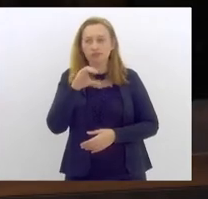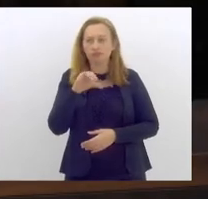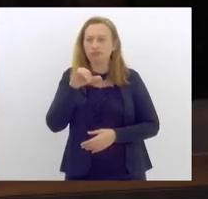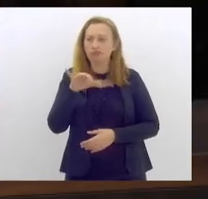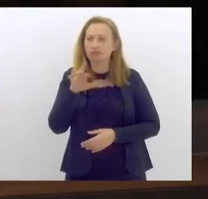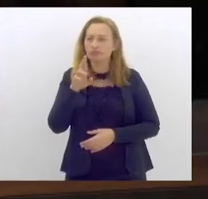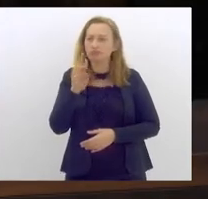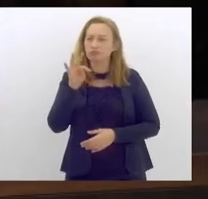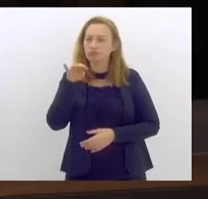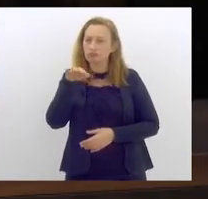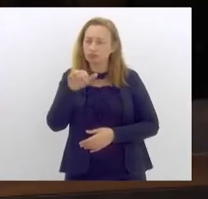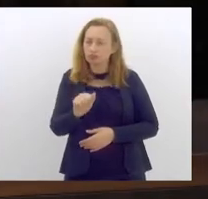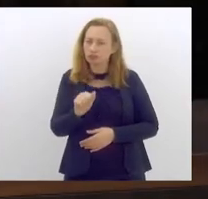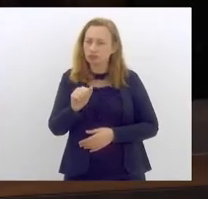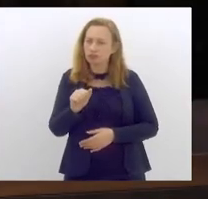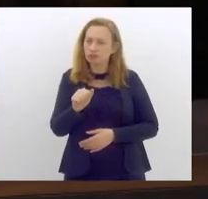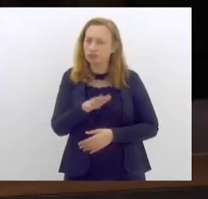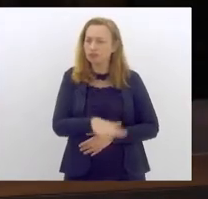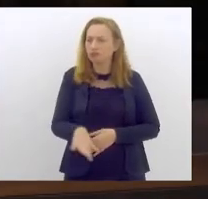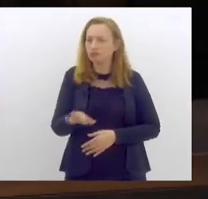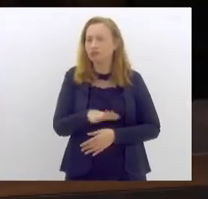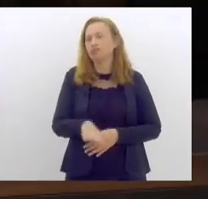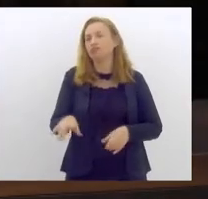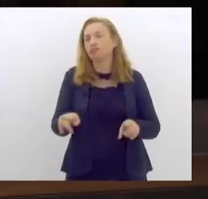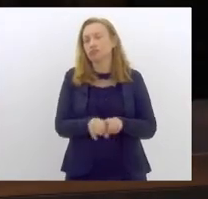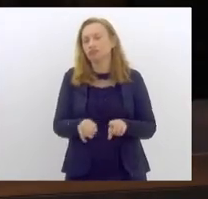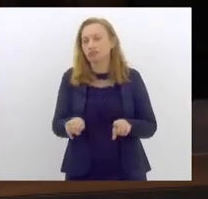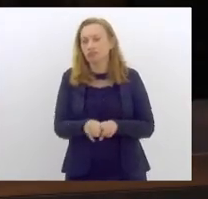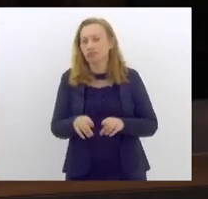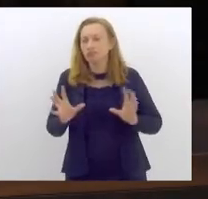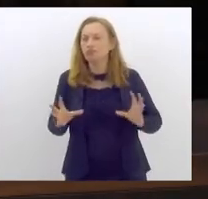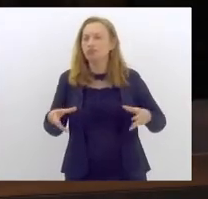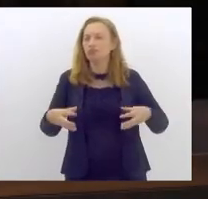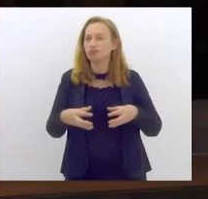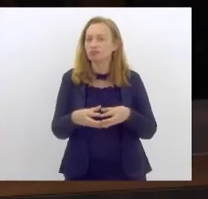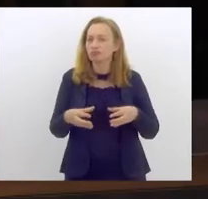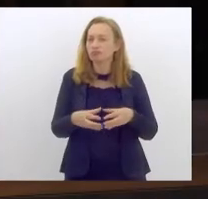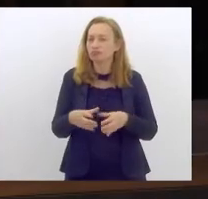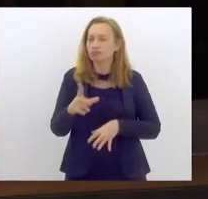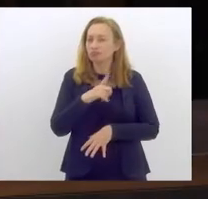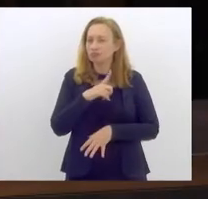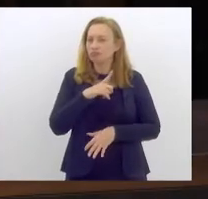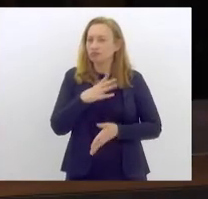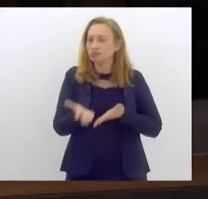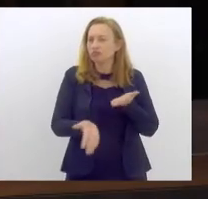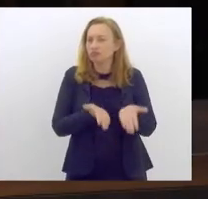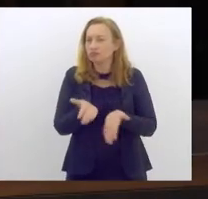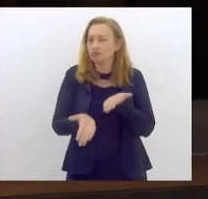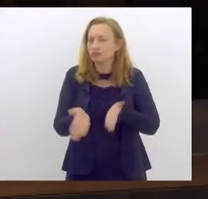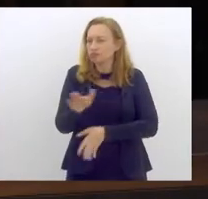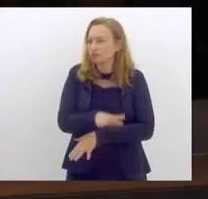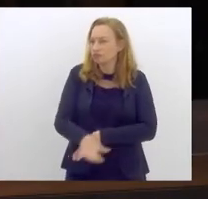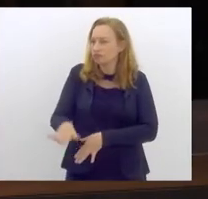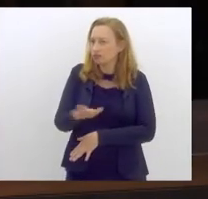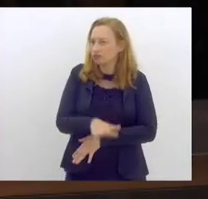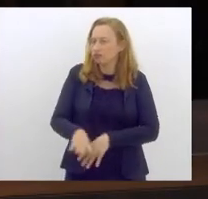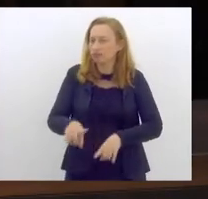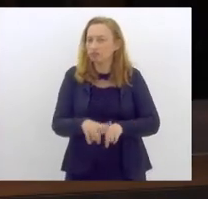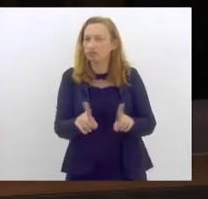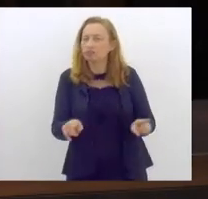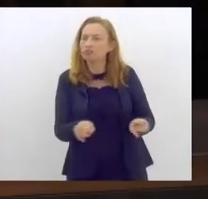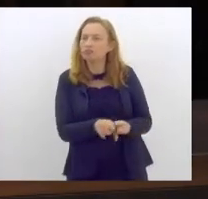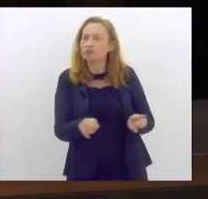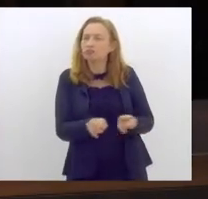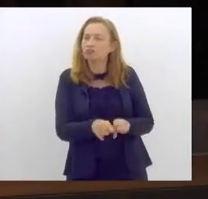infantis que é também associabilidade a coletivização que nós temos do cuidado das crianças mas também